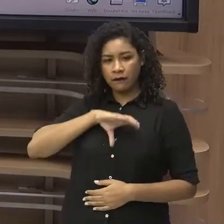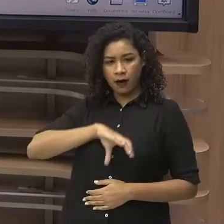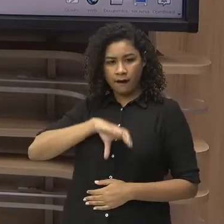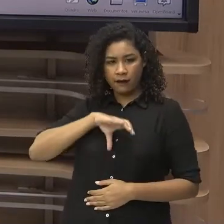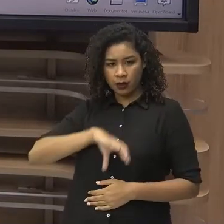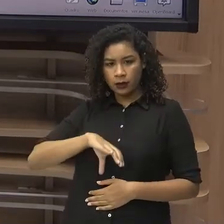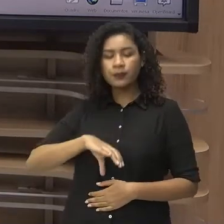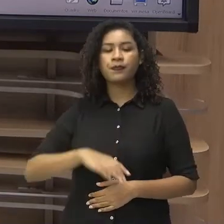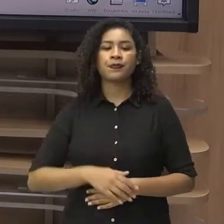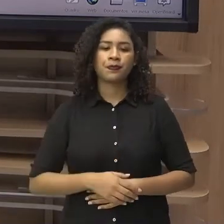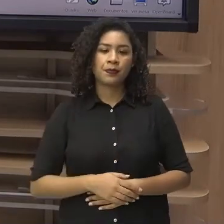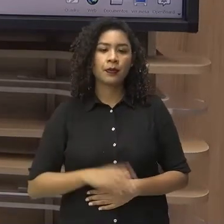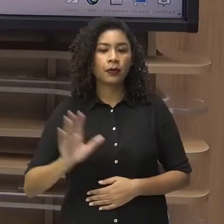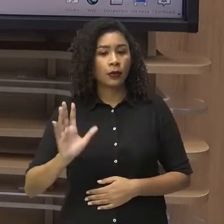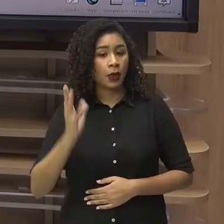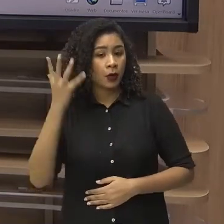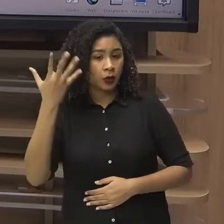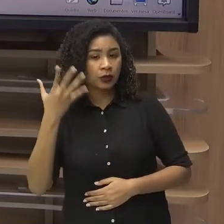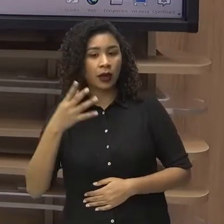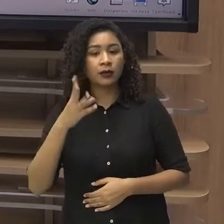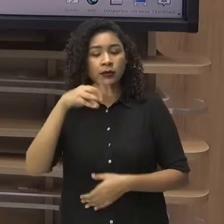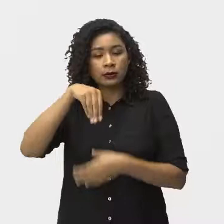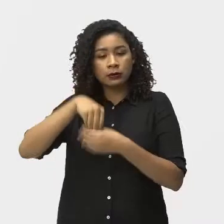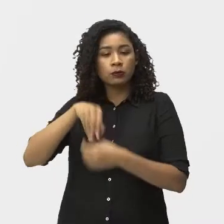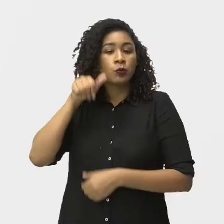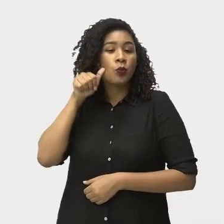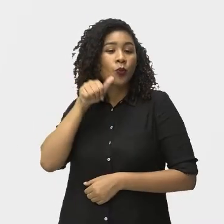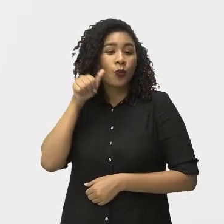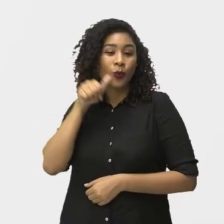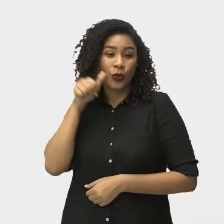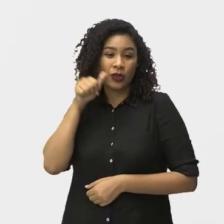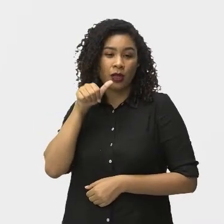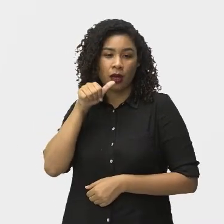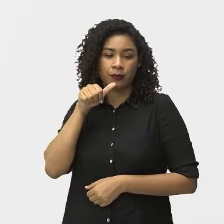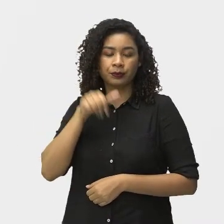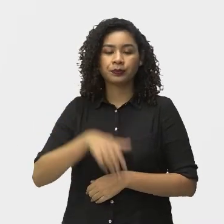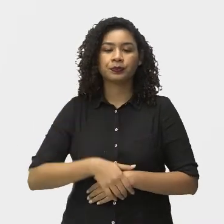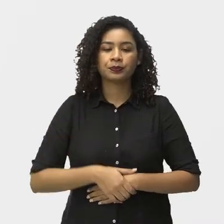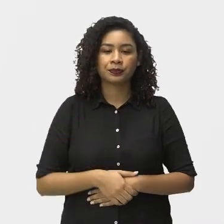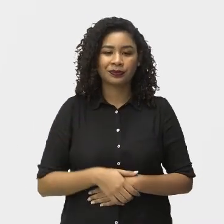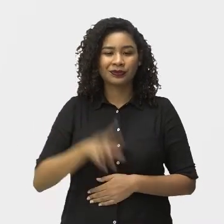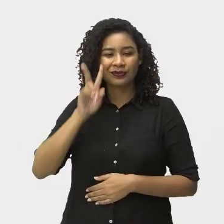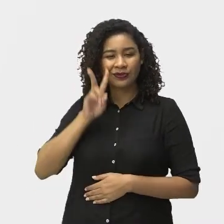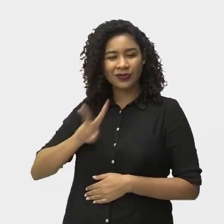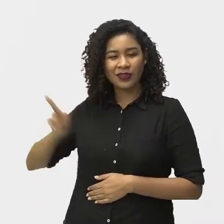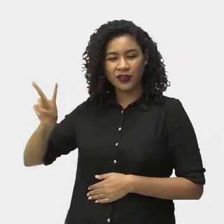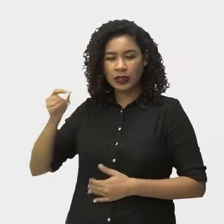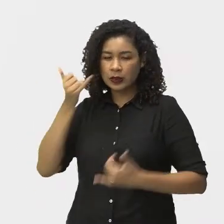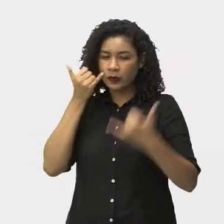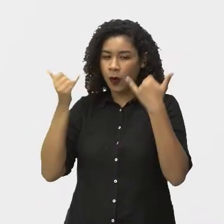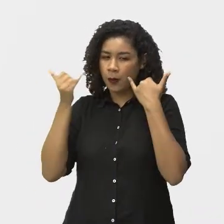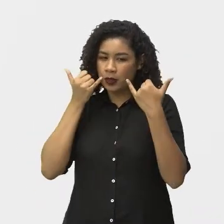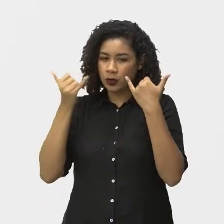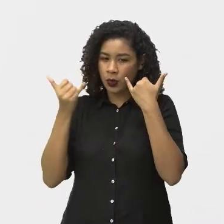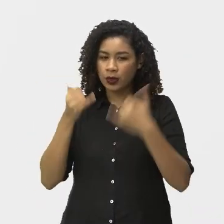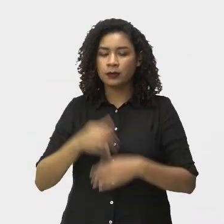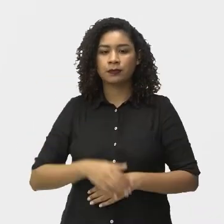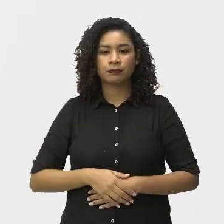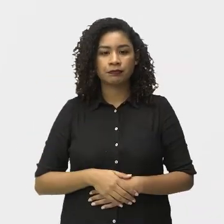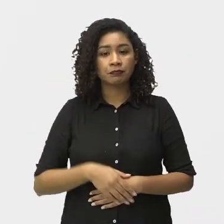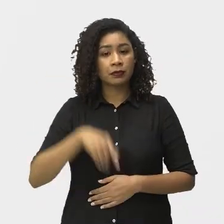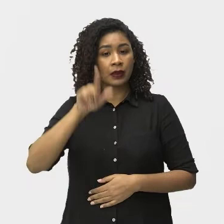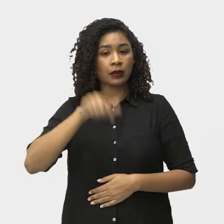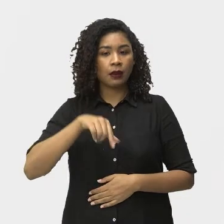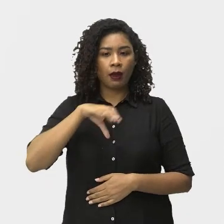aí no sistema genital feminino. Observa aí na nossa imagem um pouco mais de informações sobre isso. É a fase do ciclo